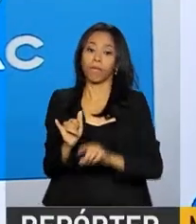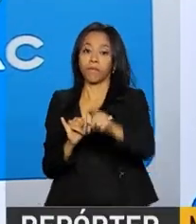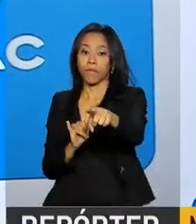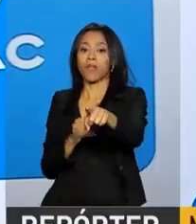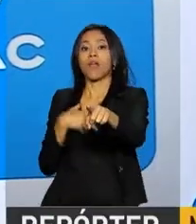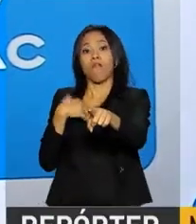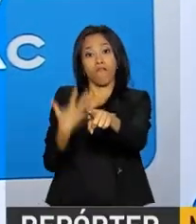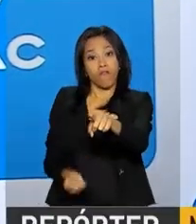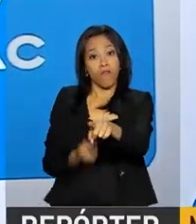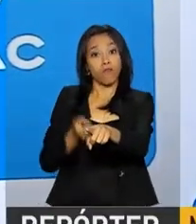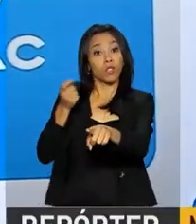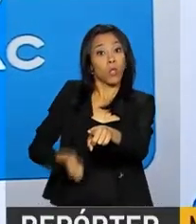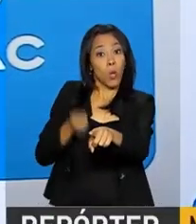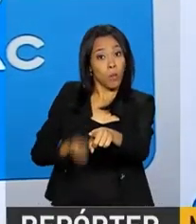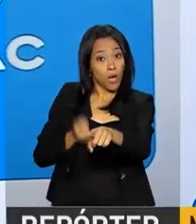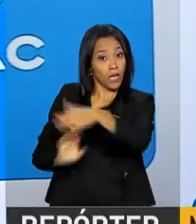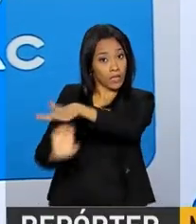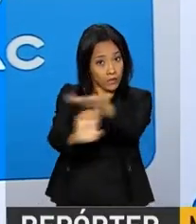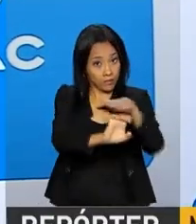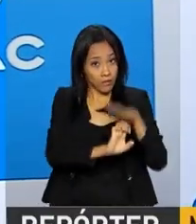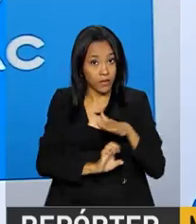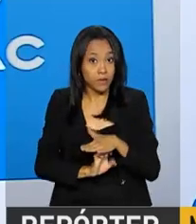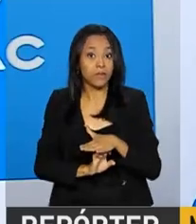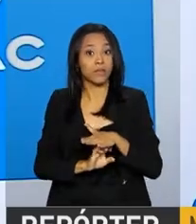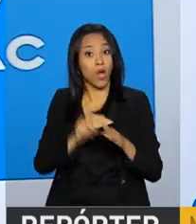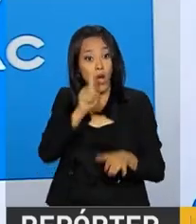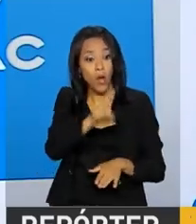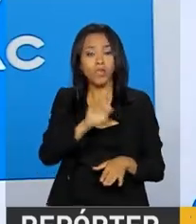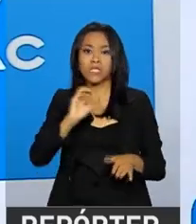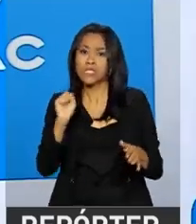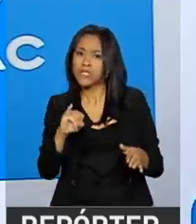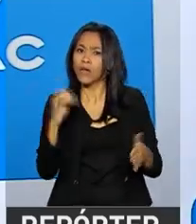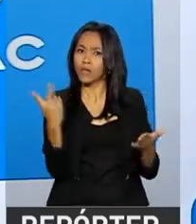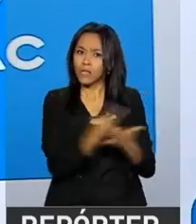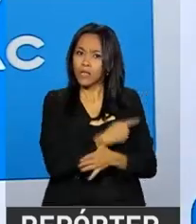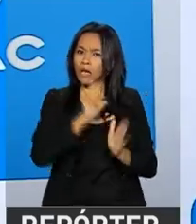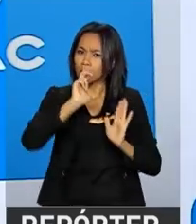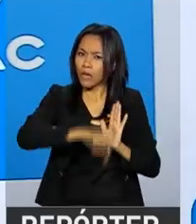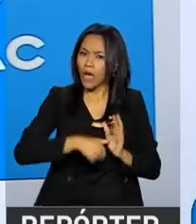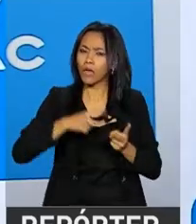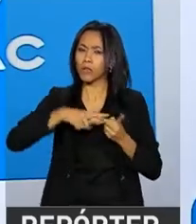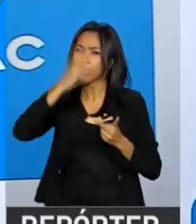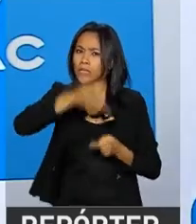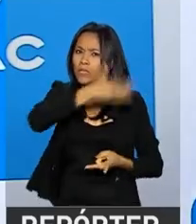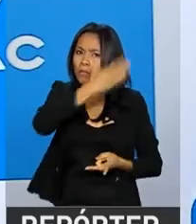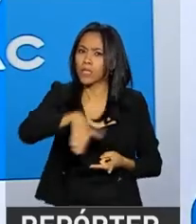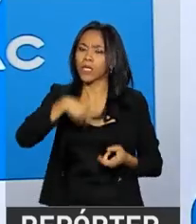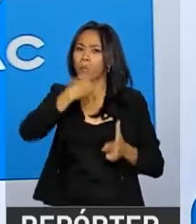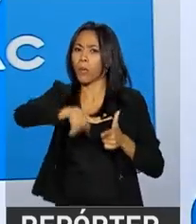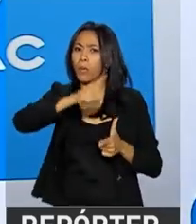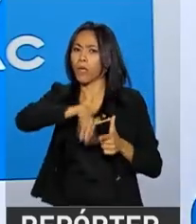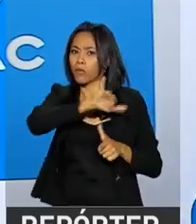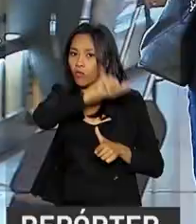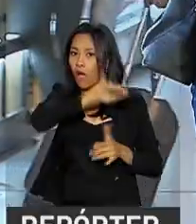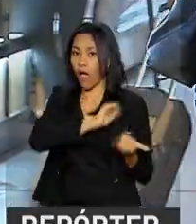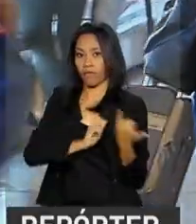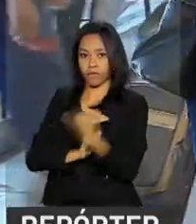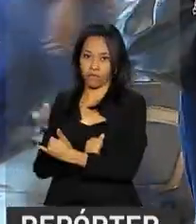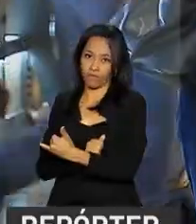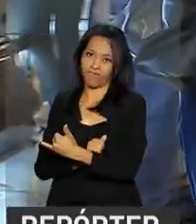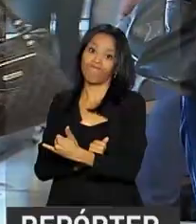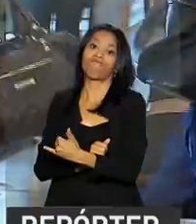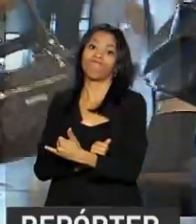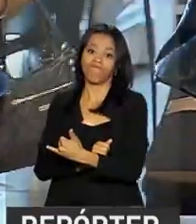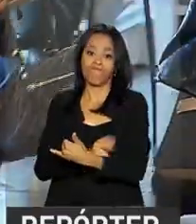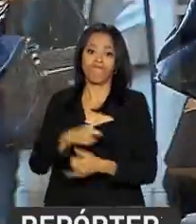das empresas aéreas que informe para o passageiro qualquer motivo de atraso cancelamento ou problema nos vôos do passageiro os